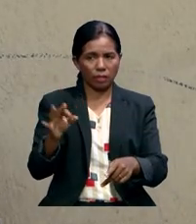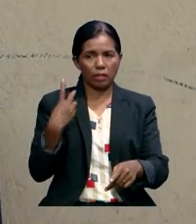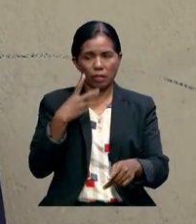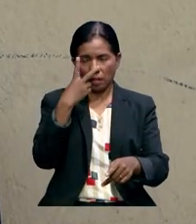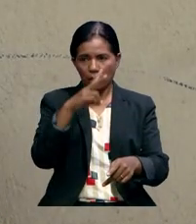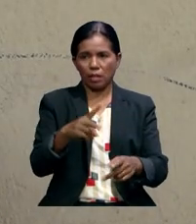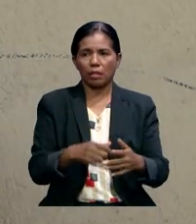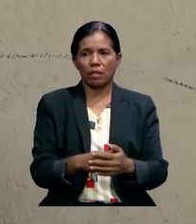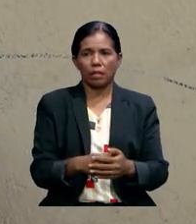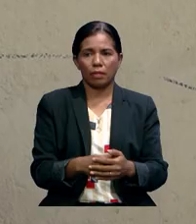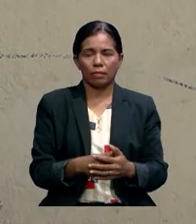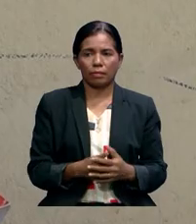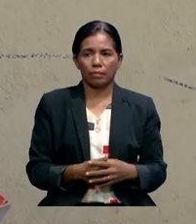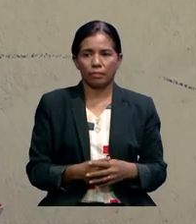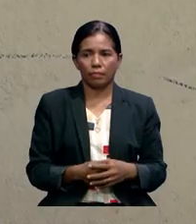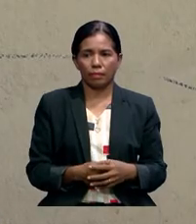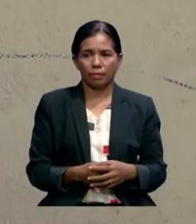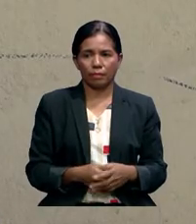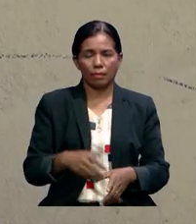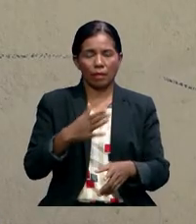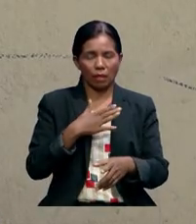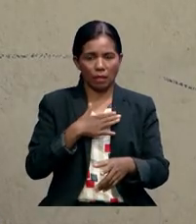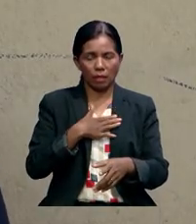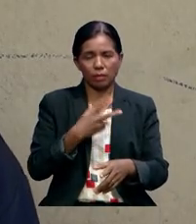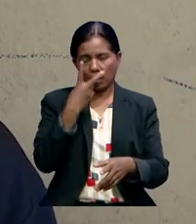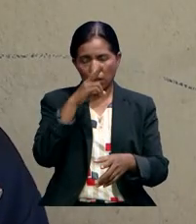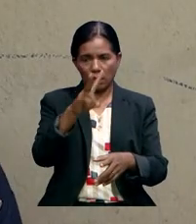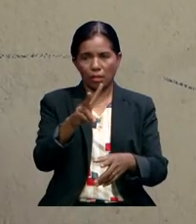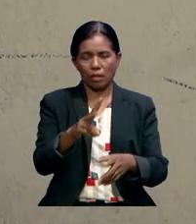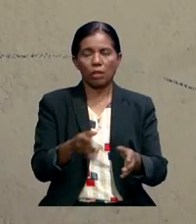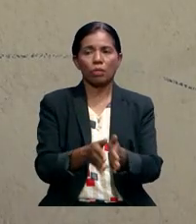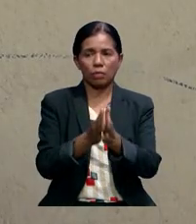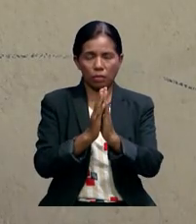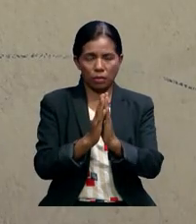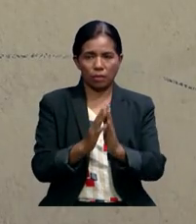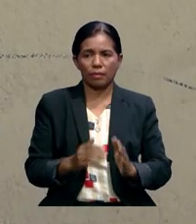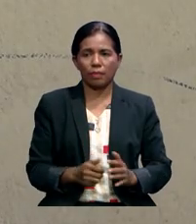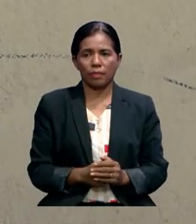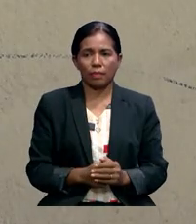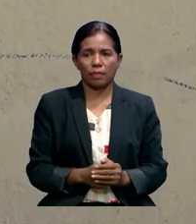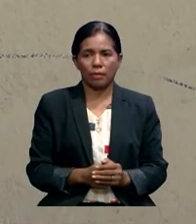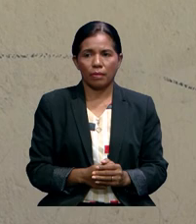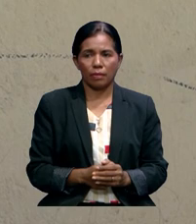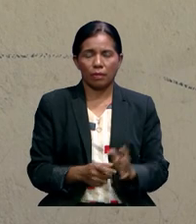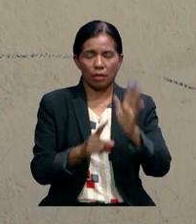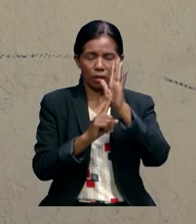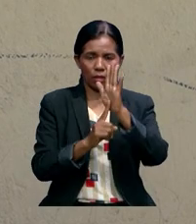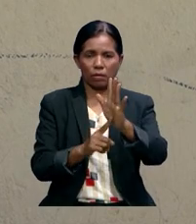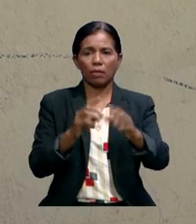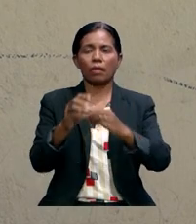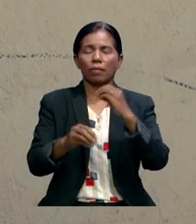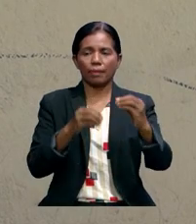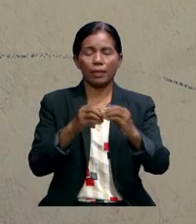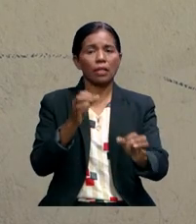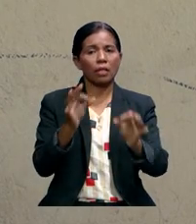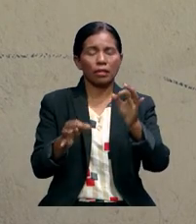de, não sei, tal, não sei. Ah, nem a carne, a nossa exigência, a tua toca, tá, bele